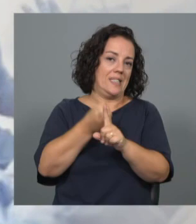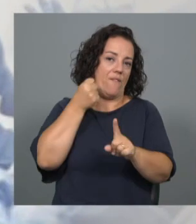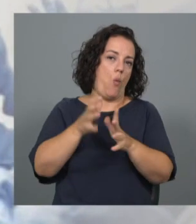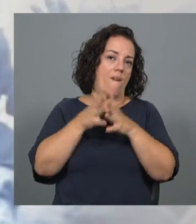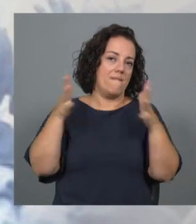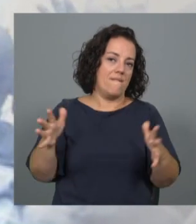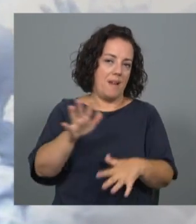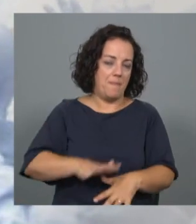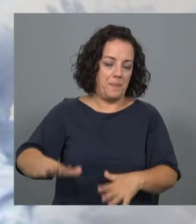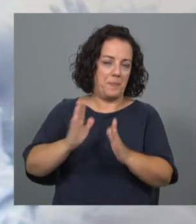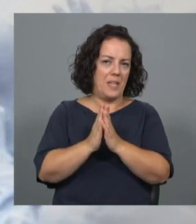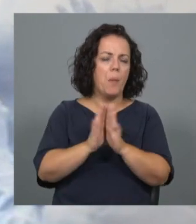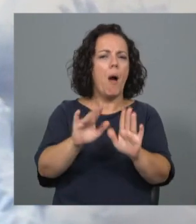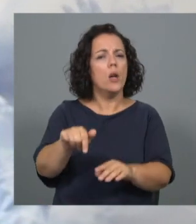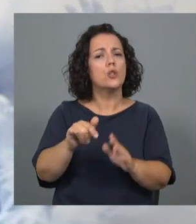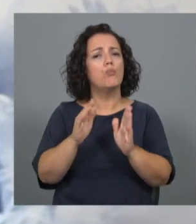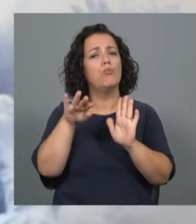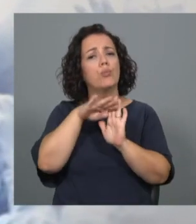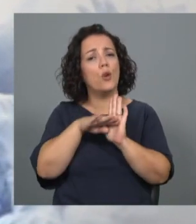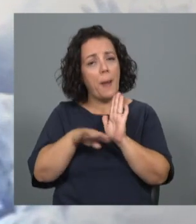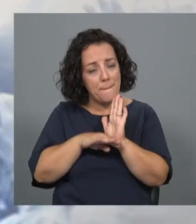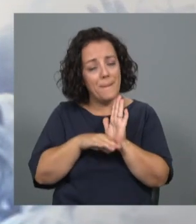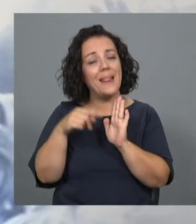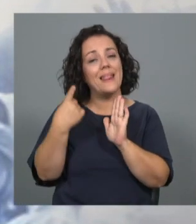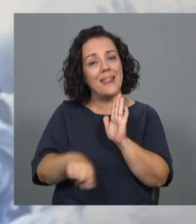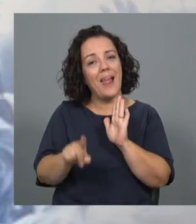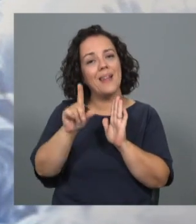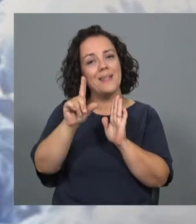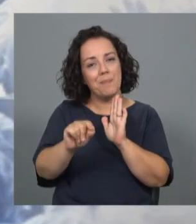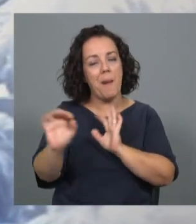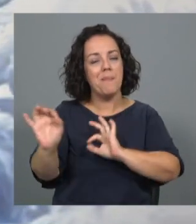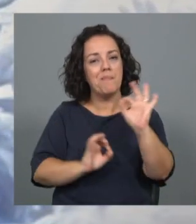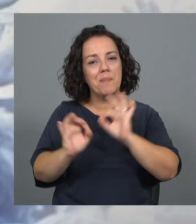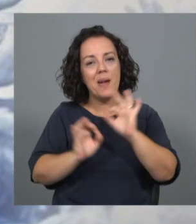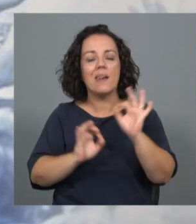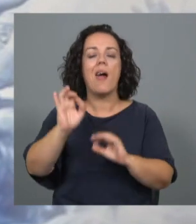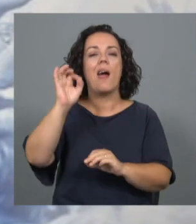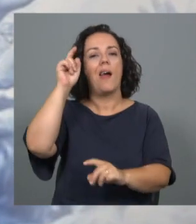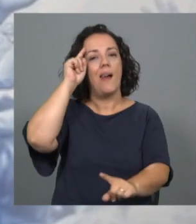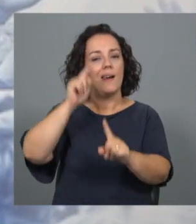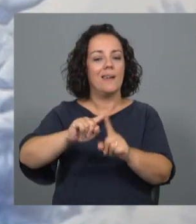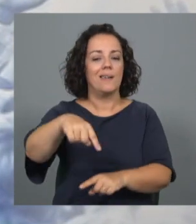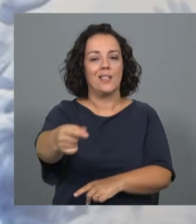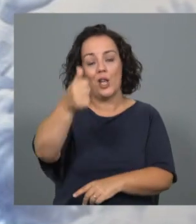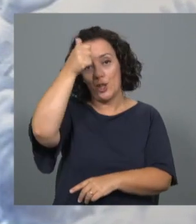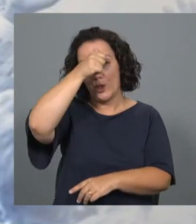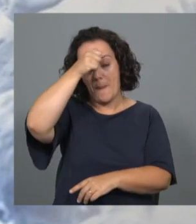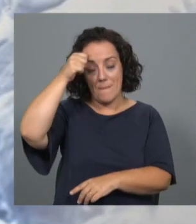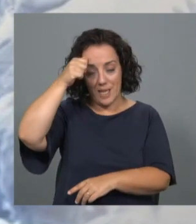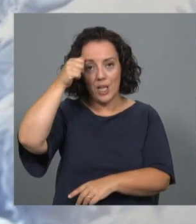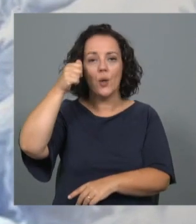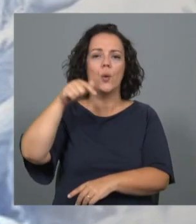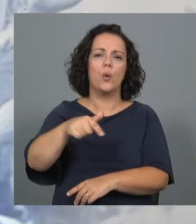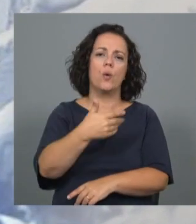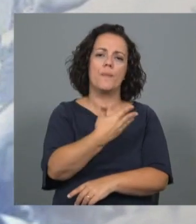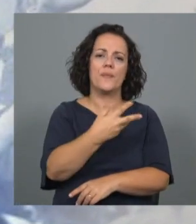Igreja, mas este programa é também composto por um espreitar a liturgia do próximo domingo, este Dia Mundial das Missões, é o